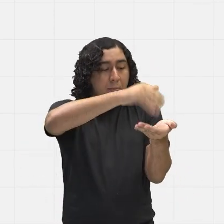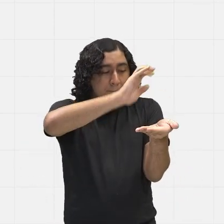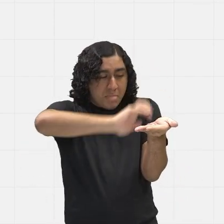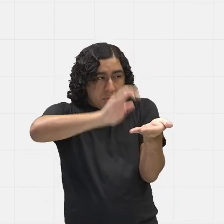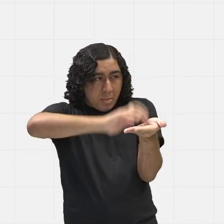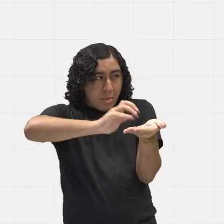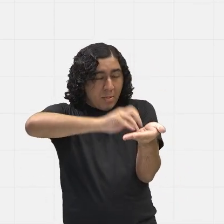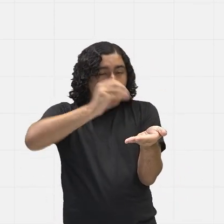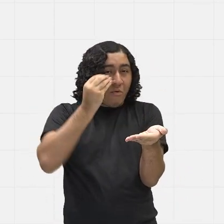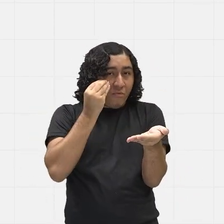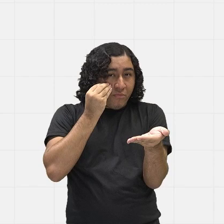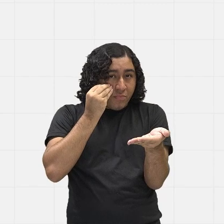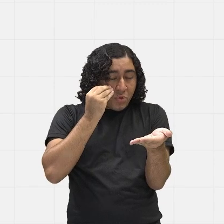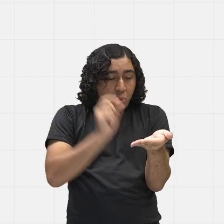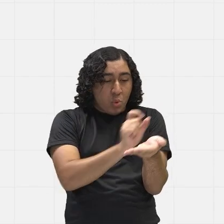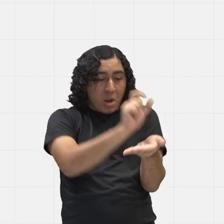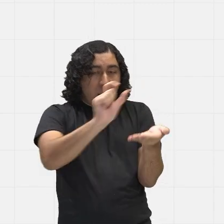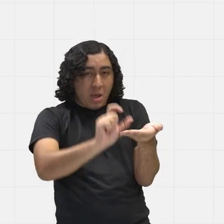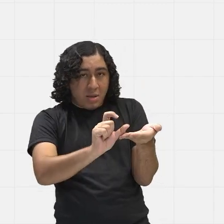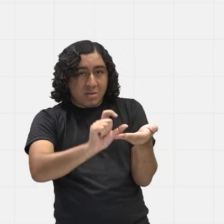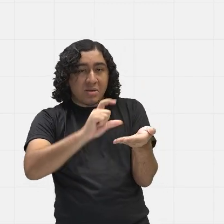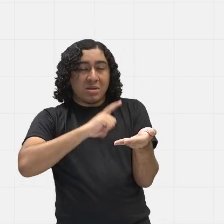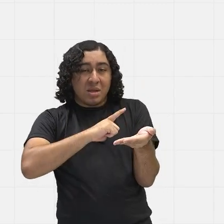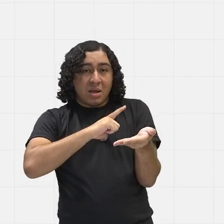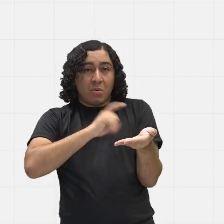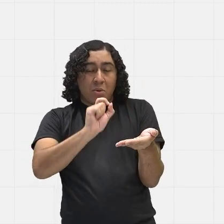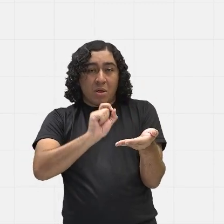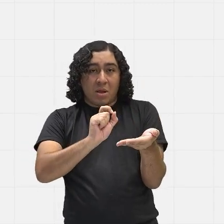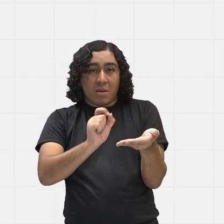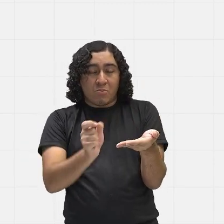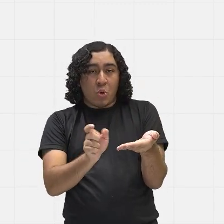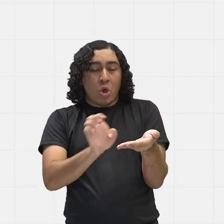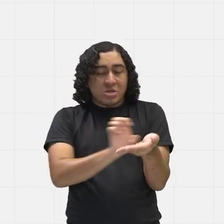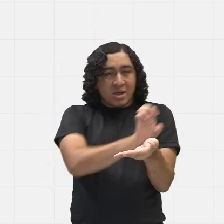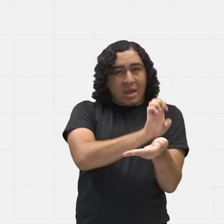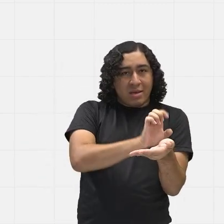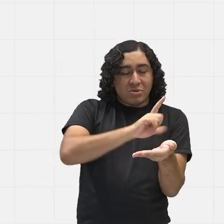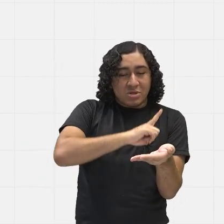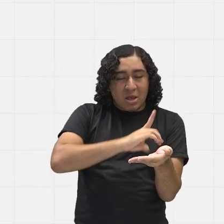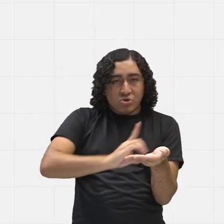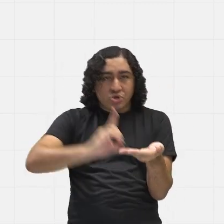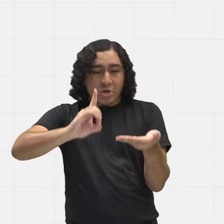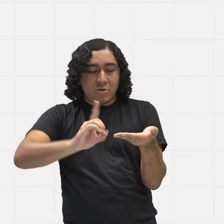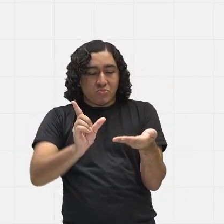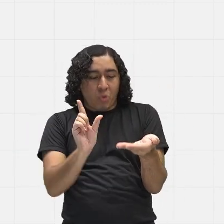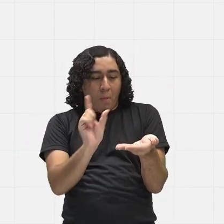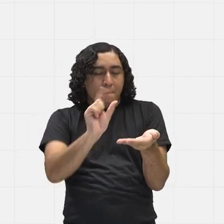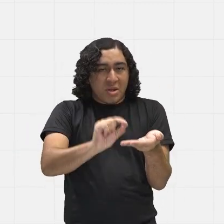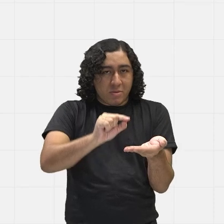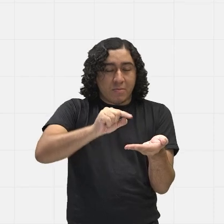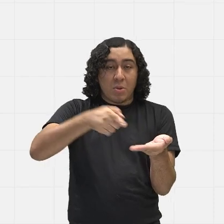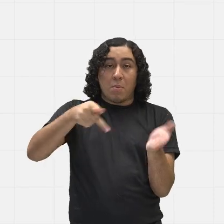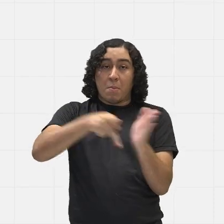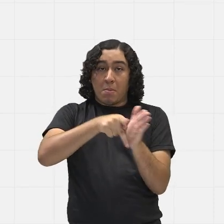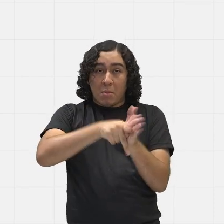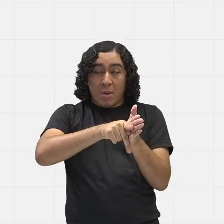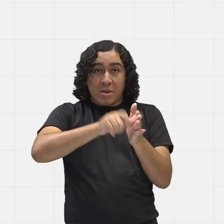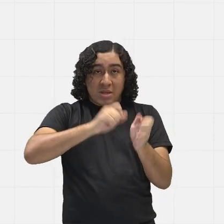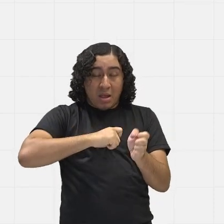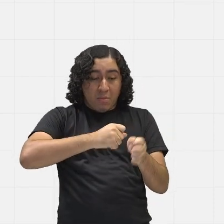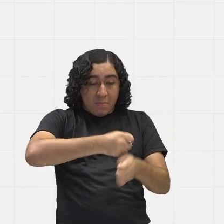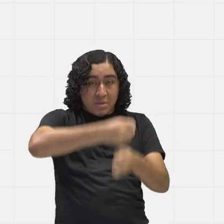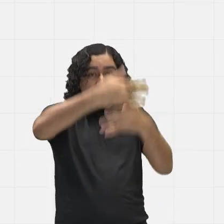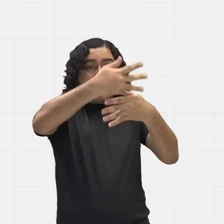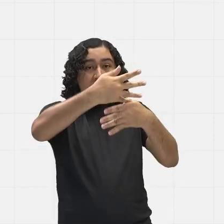sua tela, ao invés de clicar com o botão esquerdo, o senhor clica com o botão direito para ele abrir as opções, né, e abrir também ali